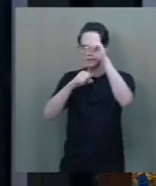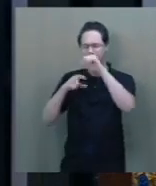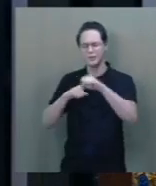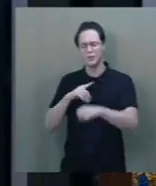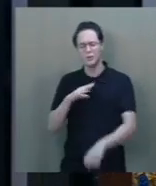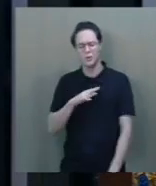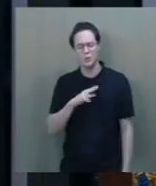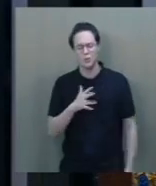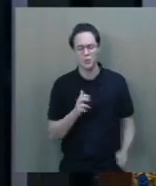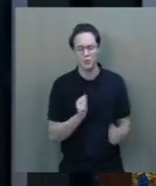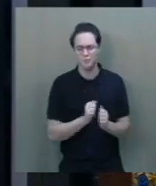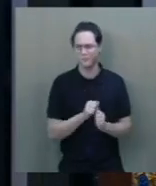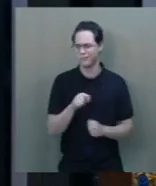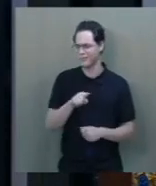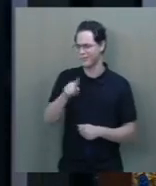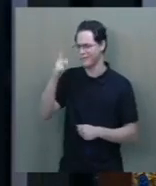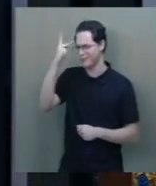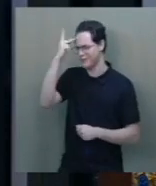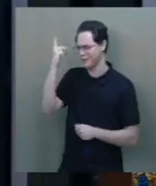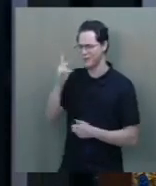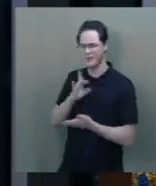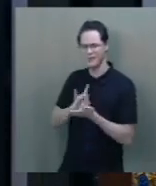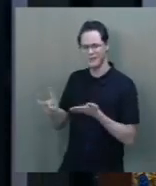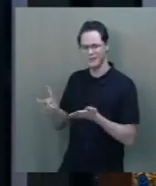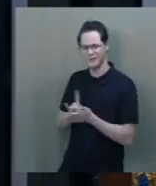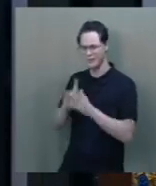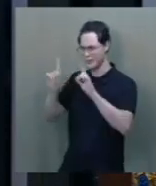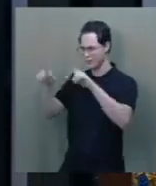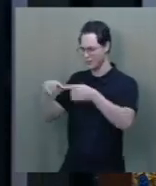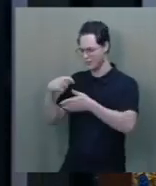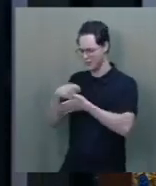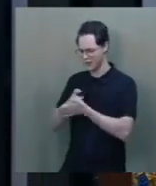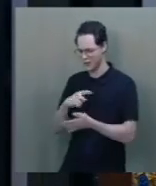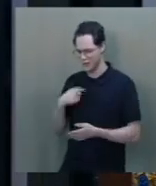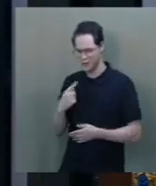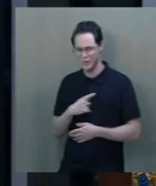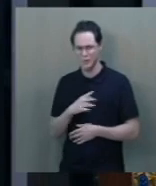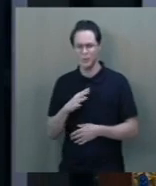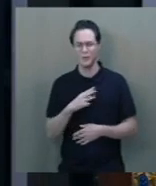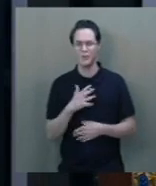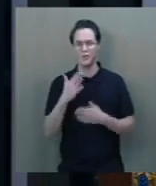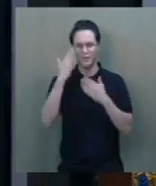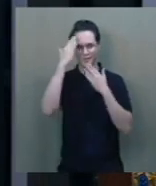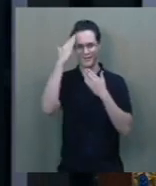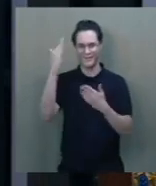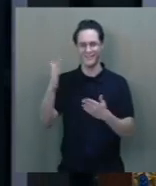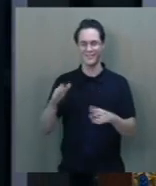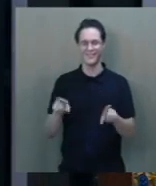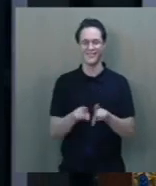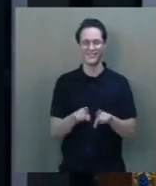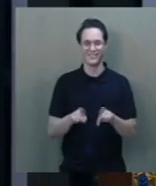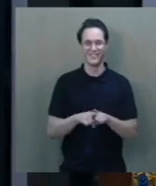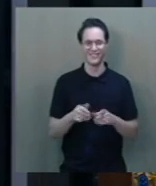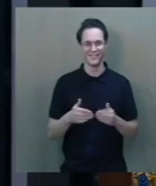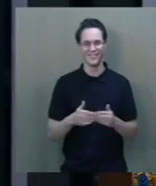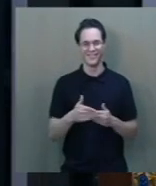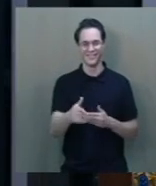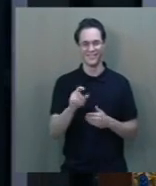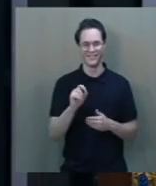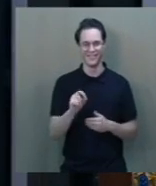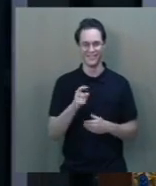com os inimigos. Eles nos forçam a ter coragem. Até a eles eu agradeço por tudo que fizeram contra mim, porque